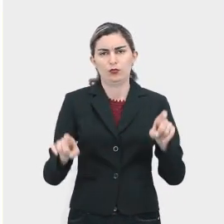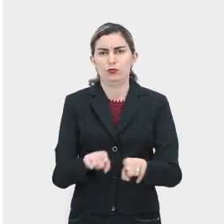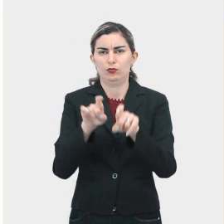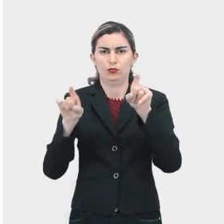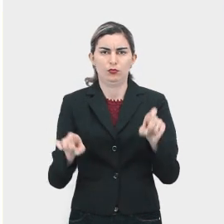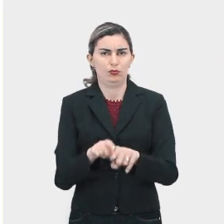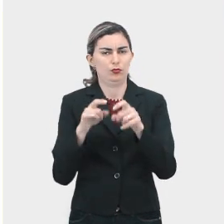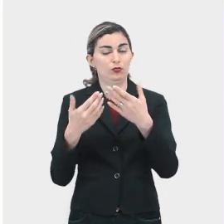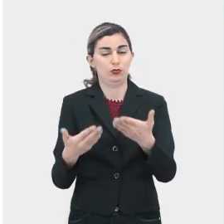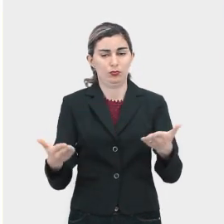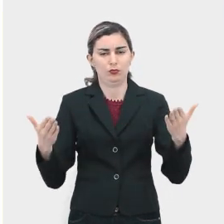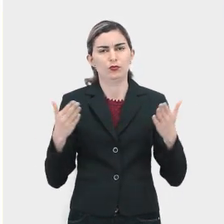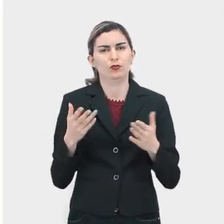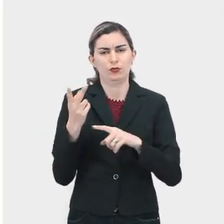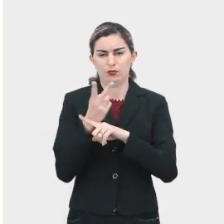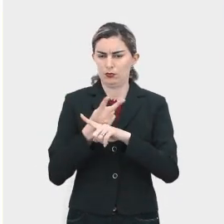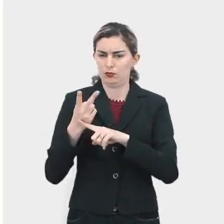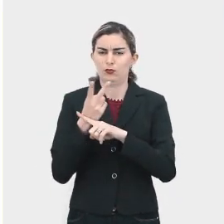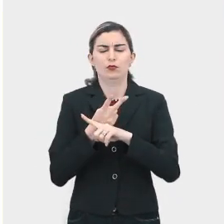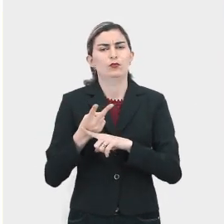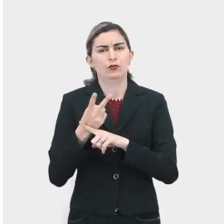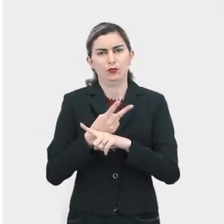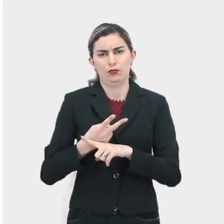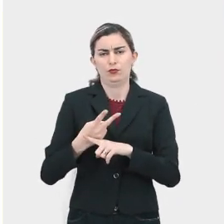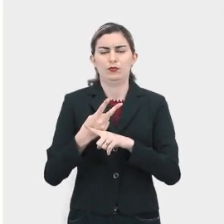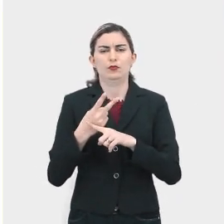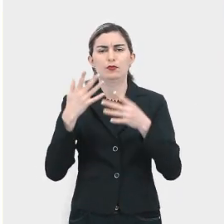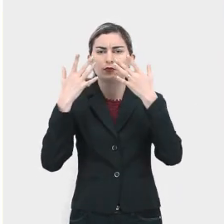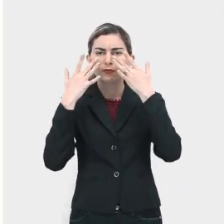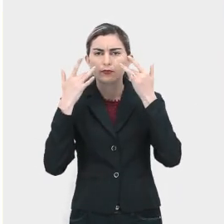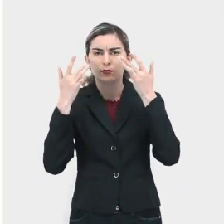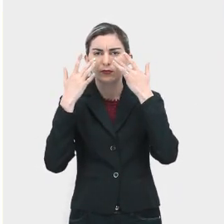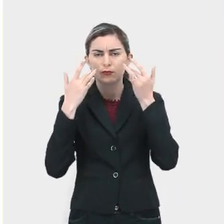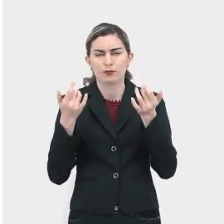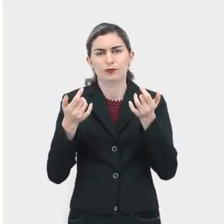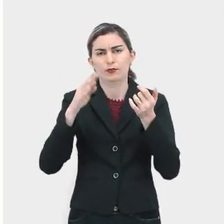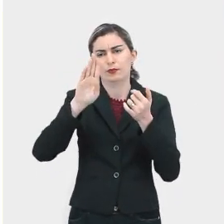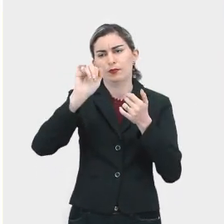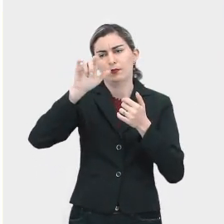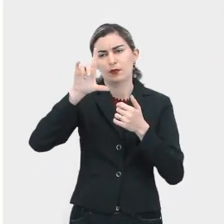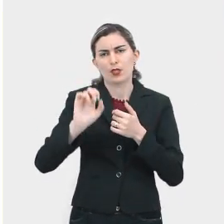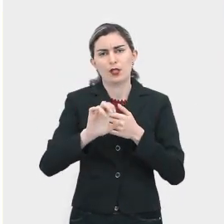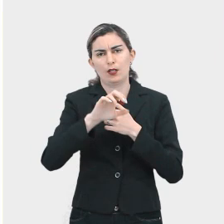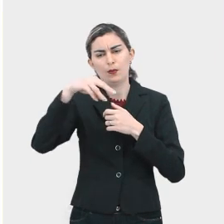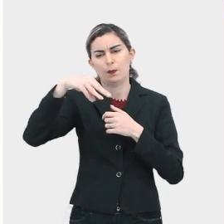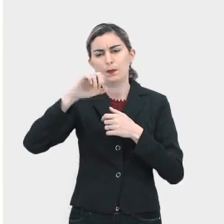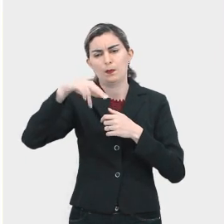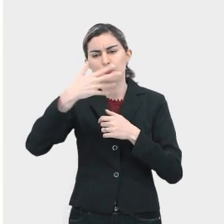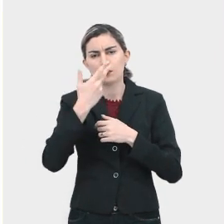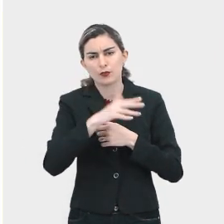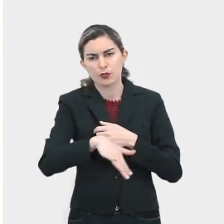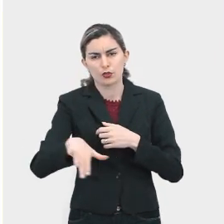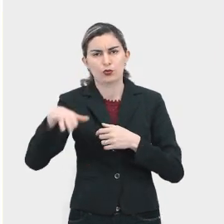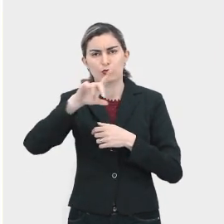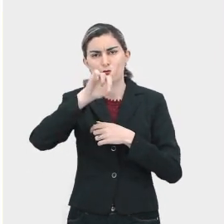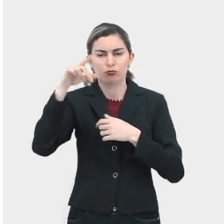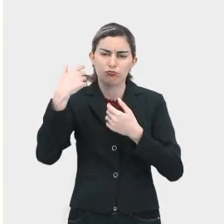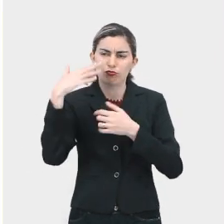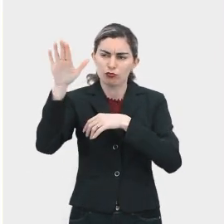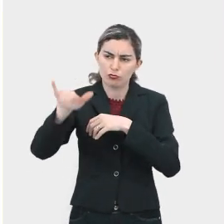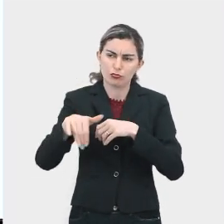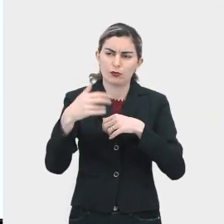você tiver em mãos, e procura o espetáculo Baile do Menino Deus. Não sozinho, tá? Chama